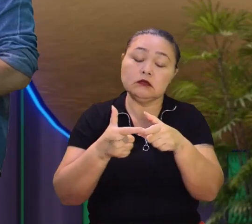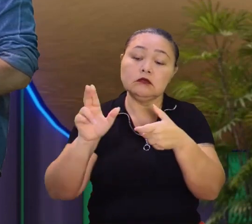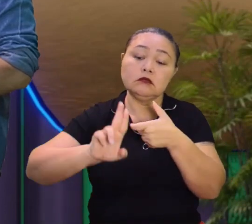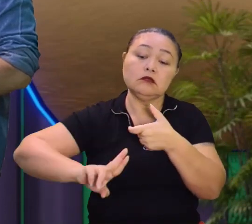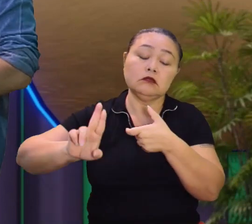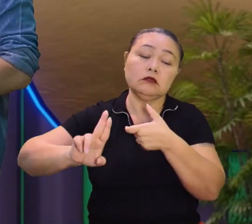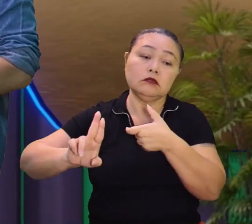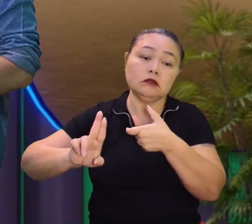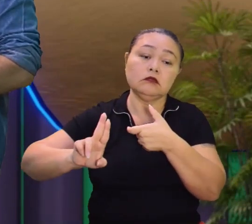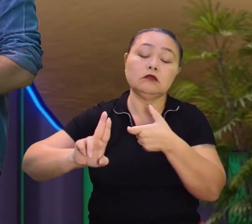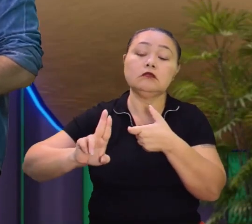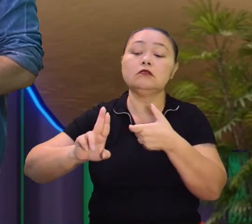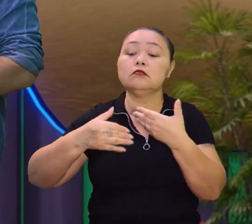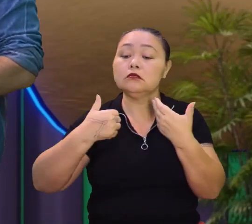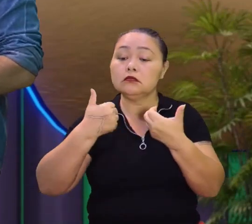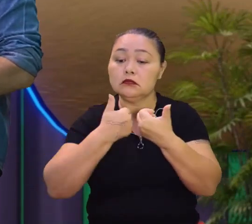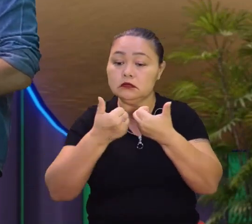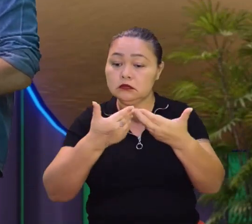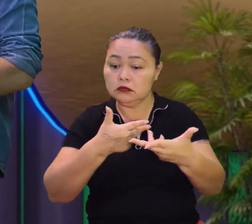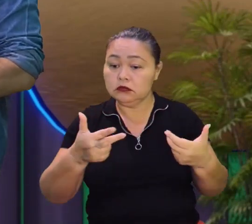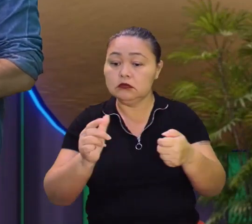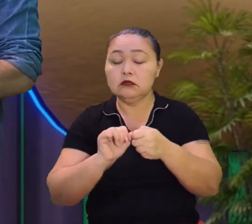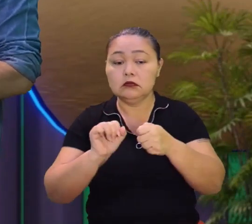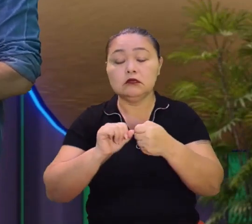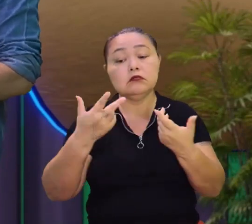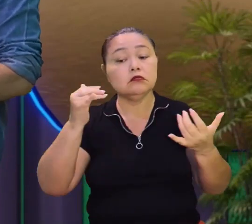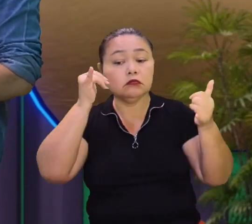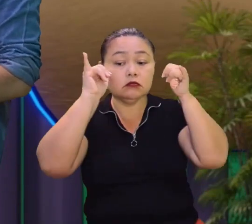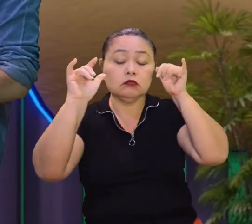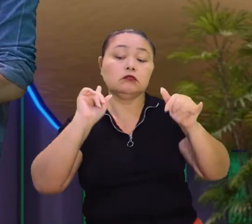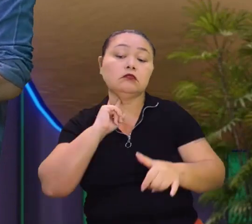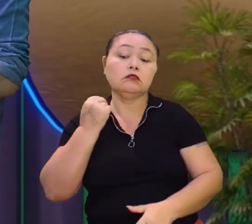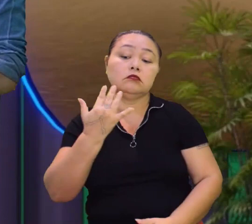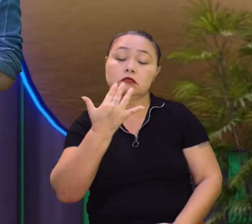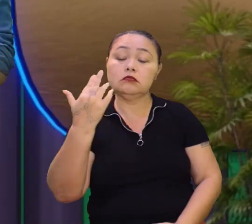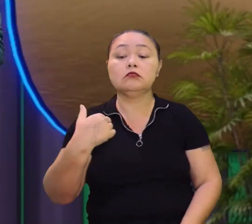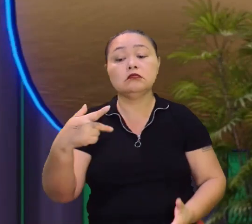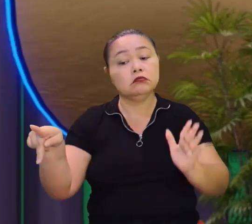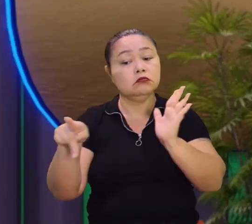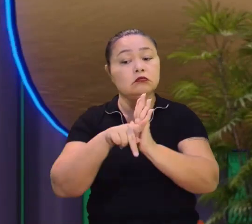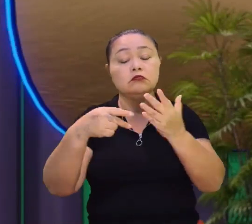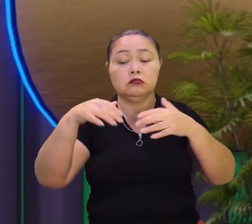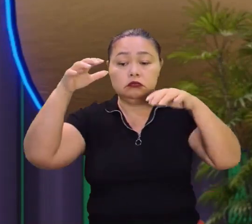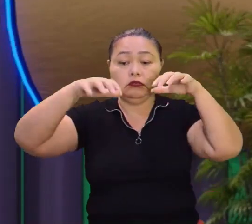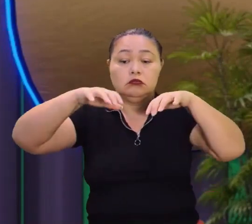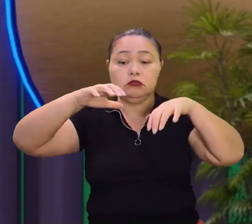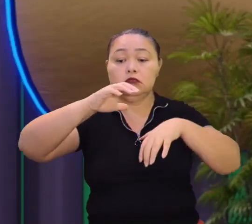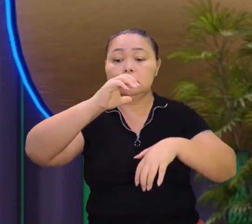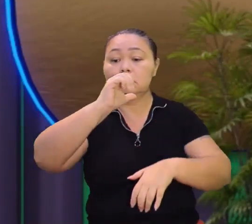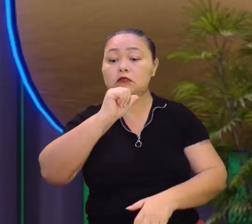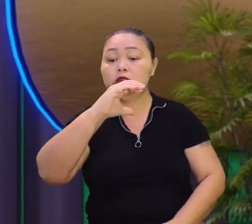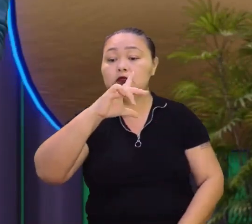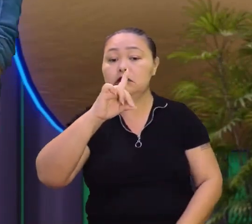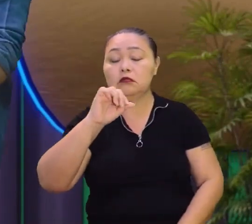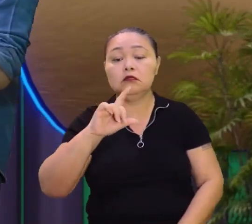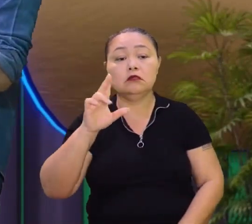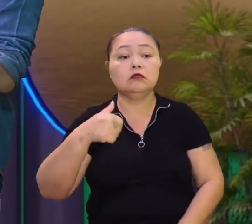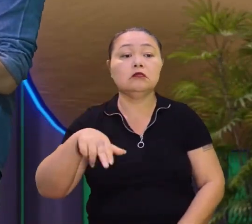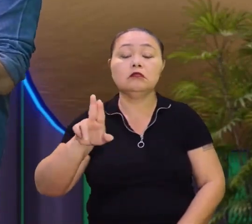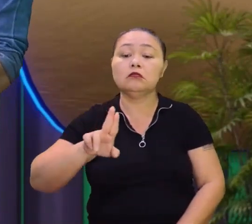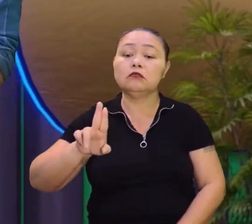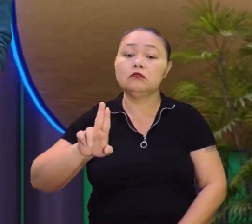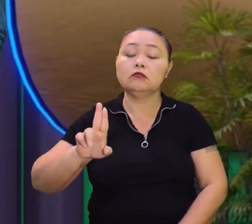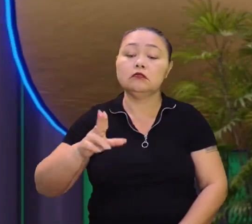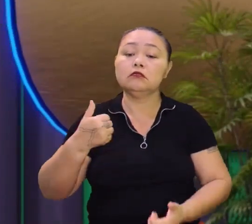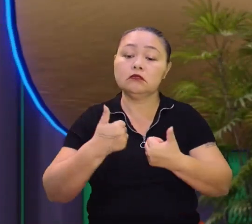Essa utilização dos transportes que emitem esses poluentes responsáveis aí pela chuva ácida. Então, quando a gente fala uso